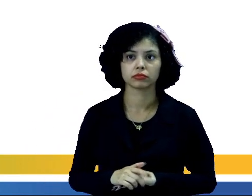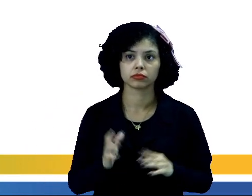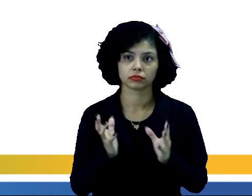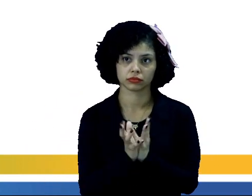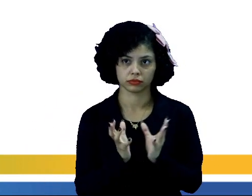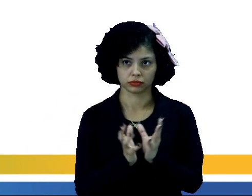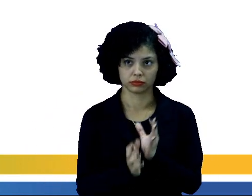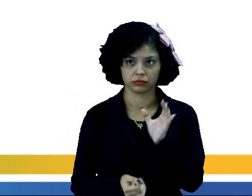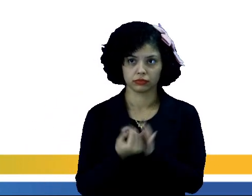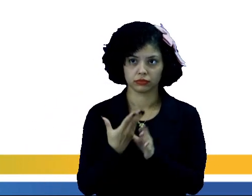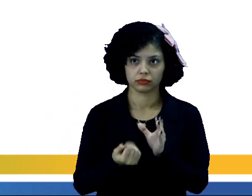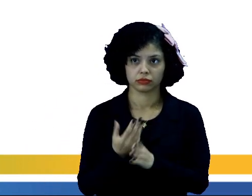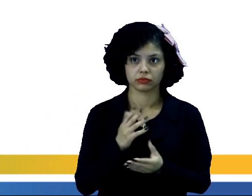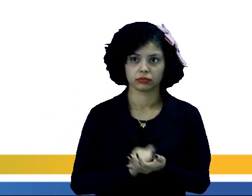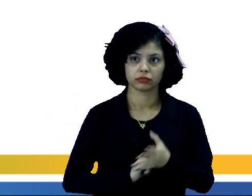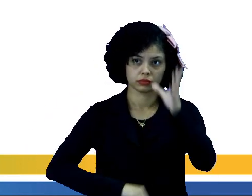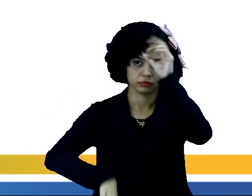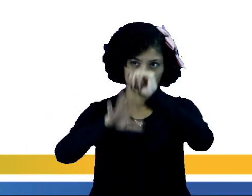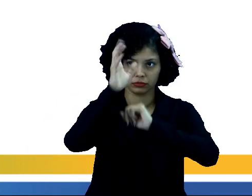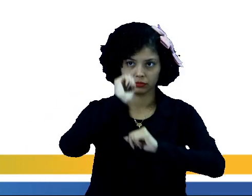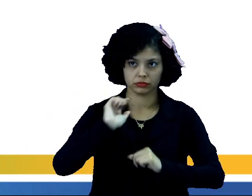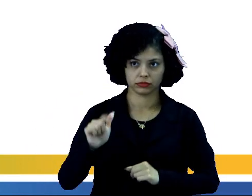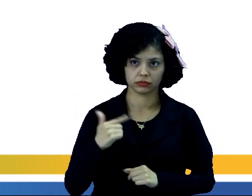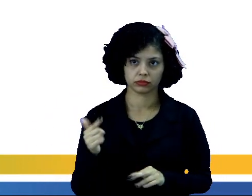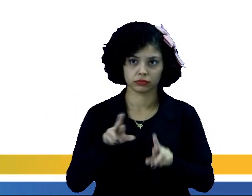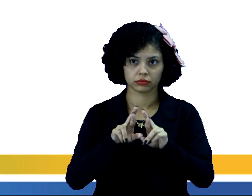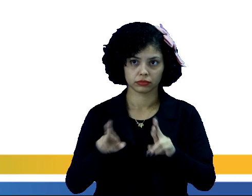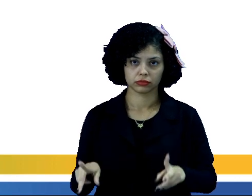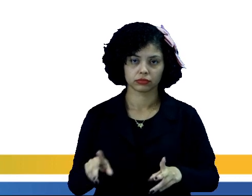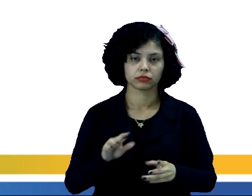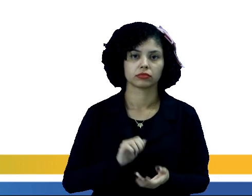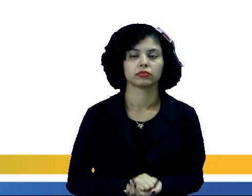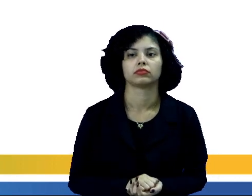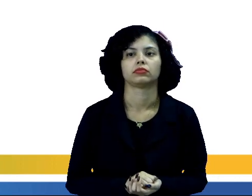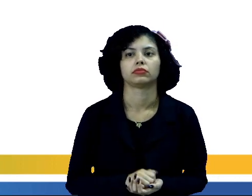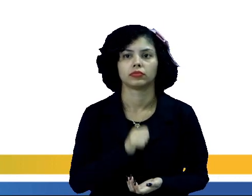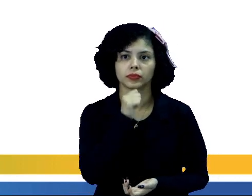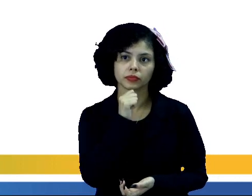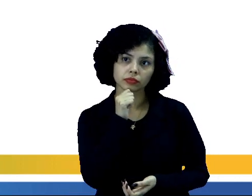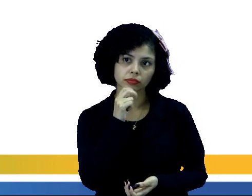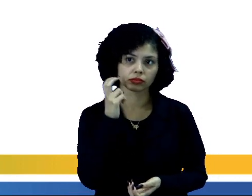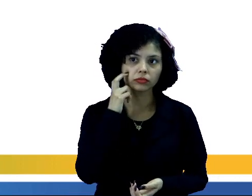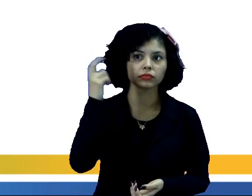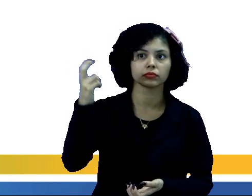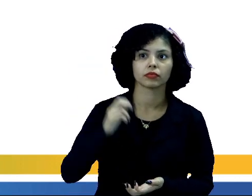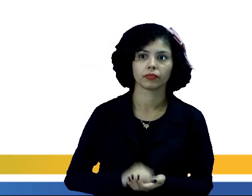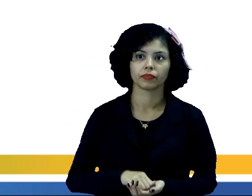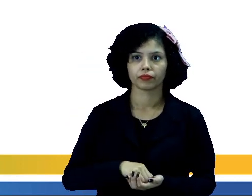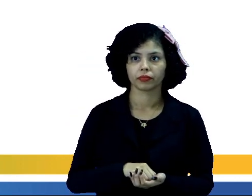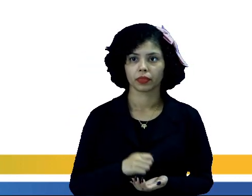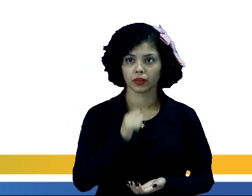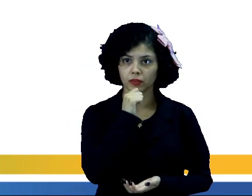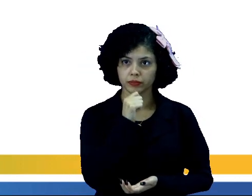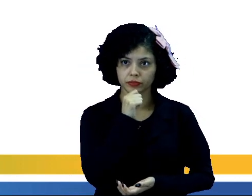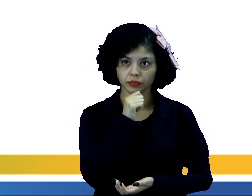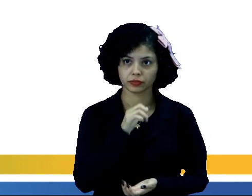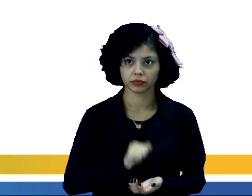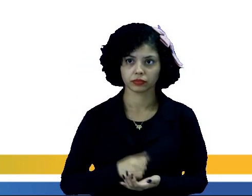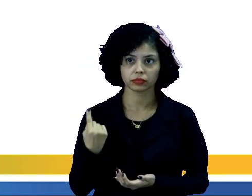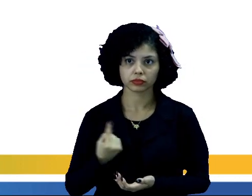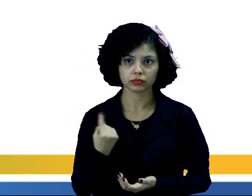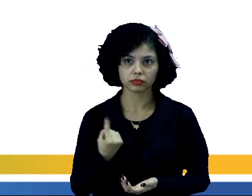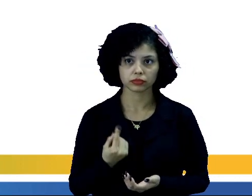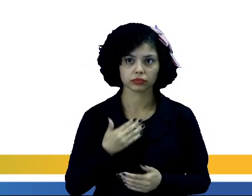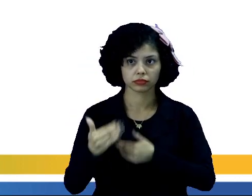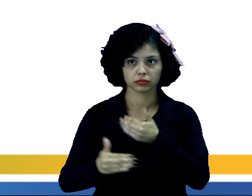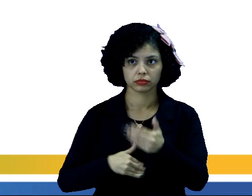outros grupos, na produção de conhecimentos e etc. A diferença entre culturas é fruto da